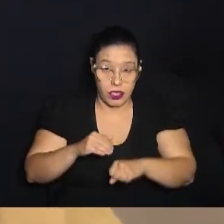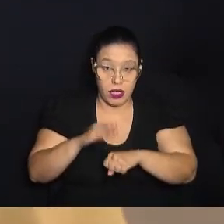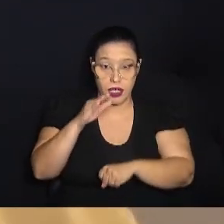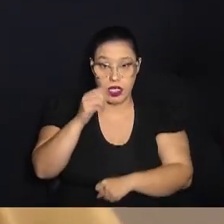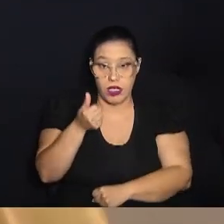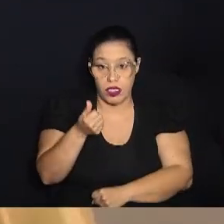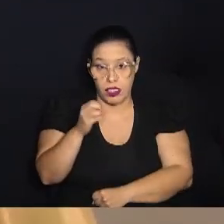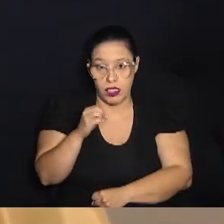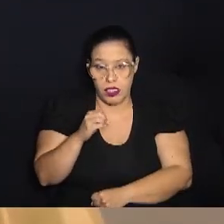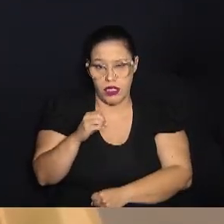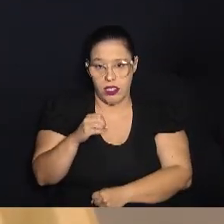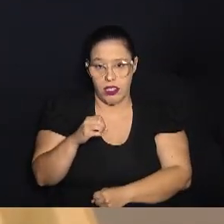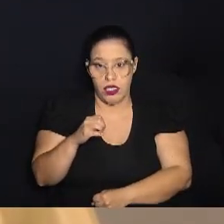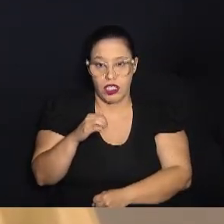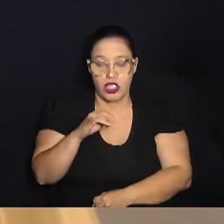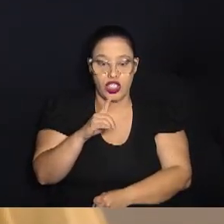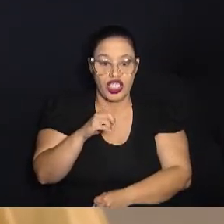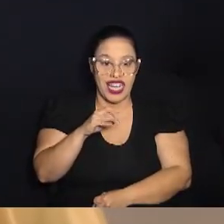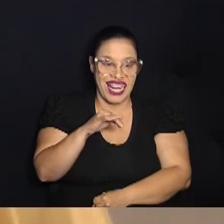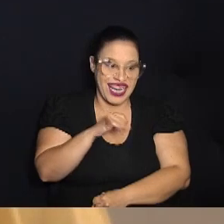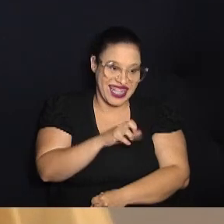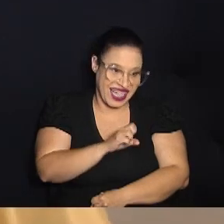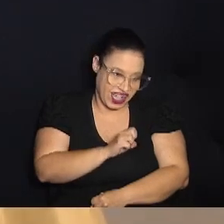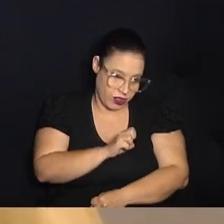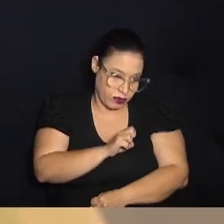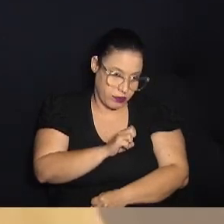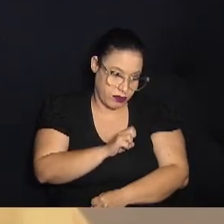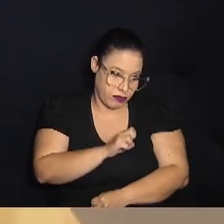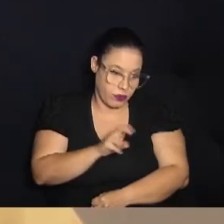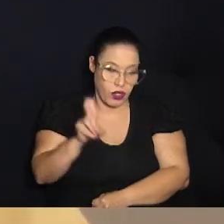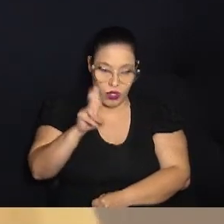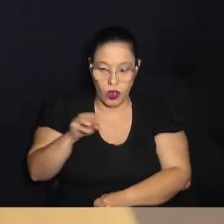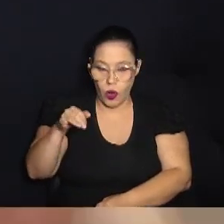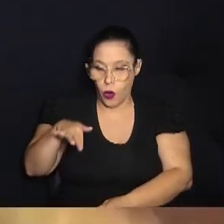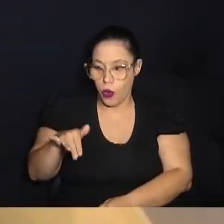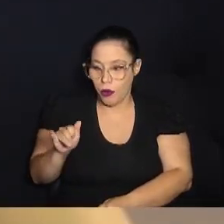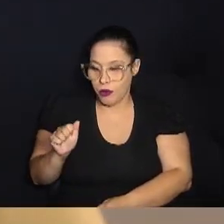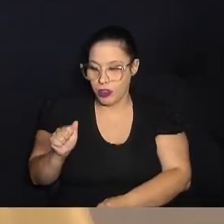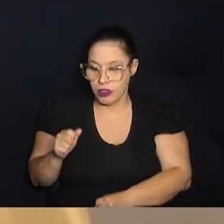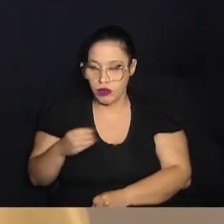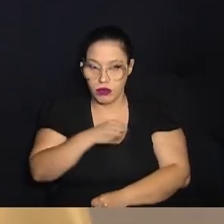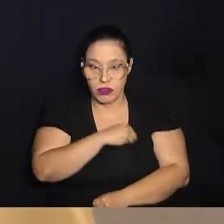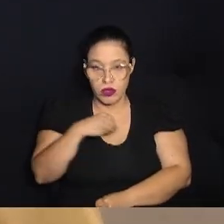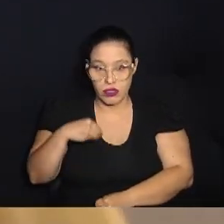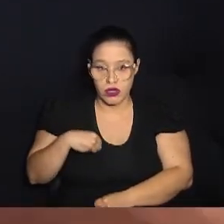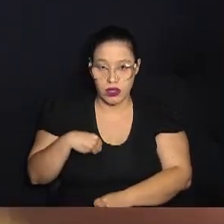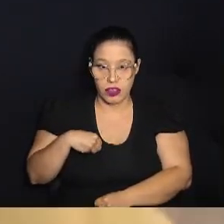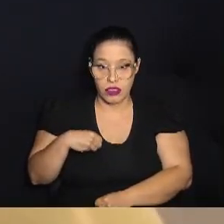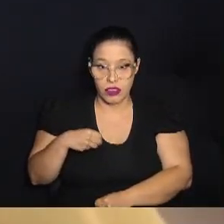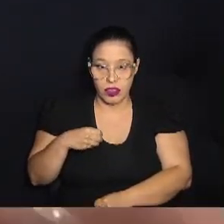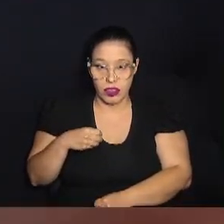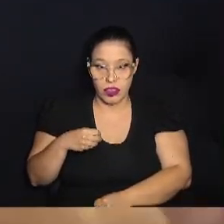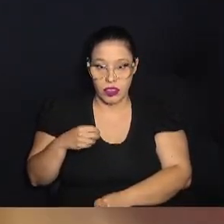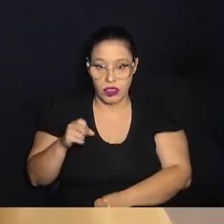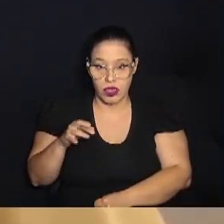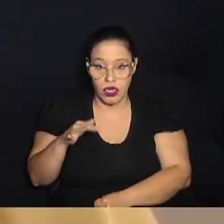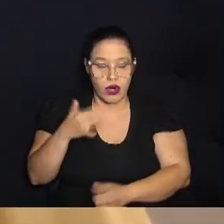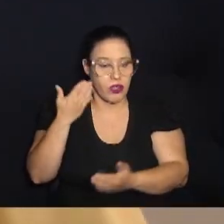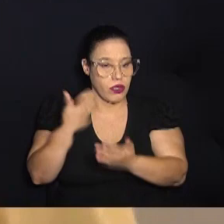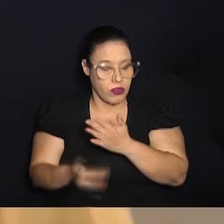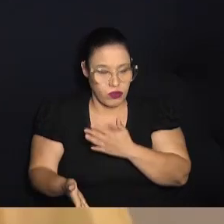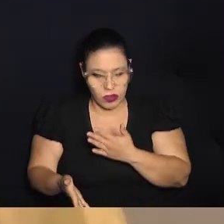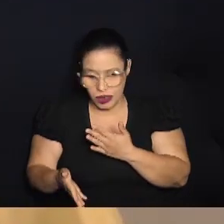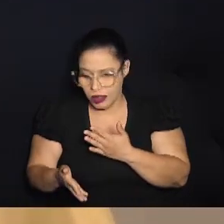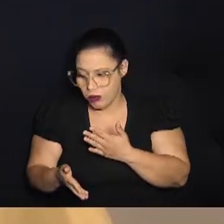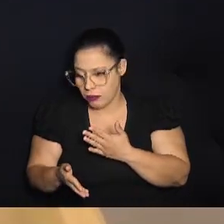100, eu posso chegar em diálise, né? E se eu uso ômega e vou para um exame que precisa endoscopia, coluna, eu tenho que